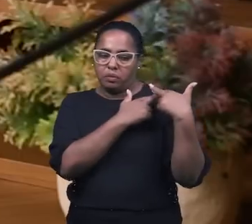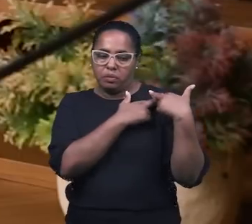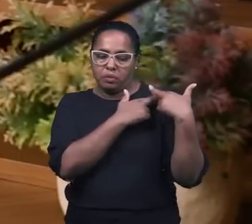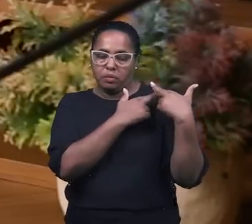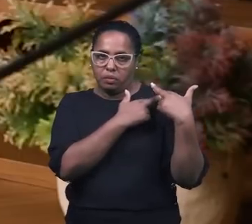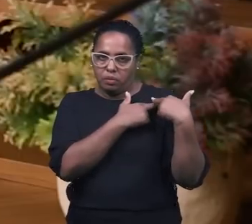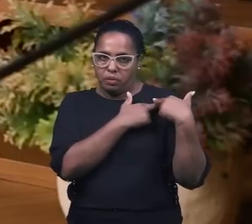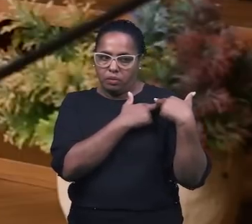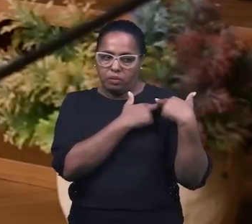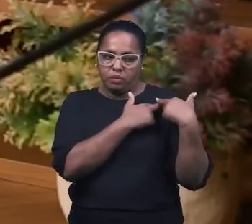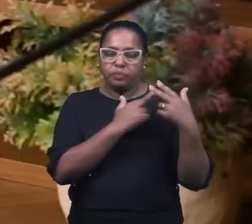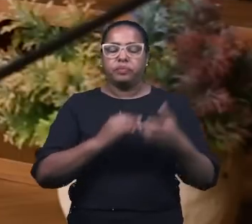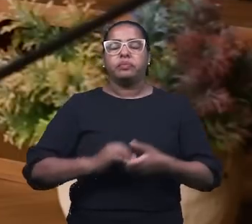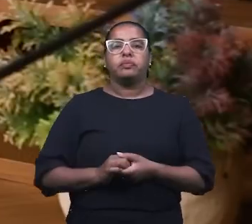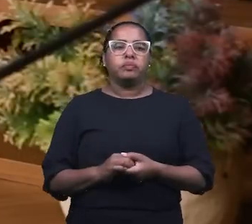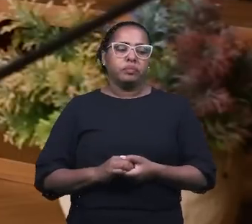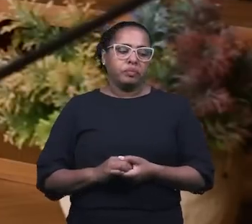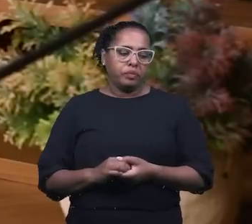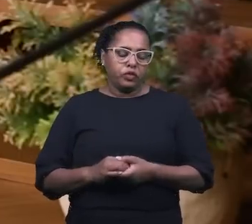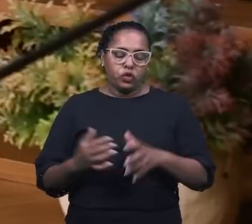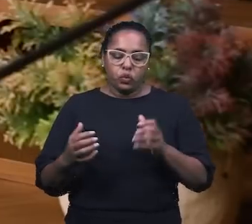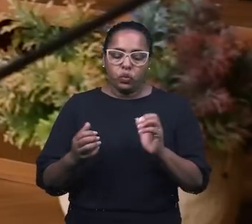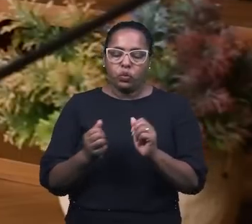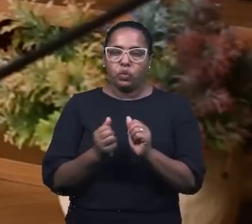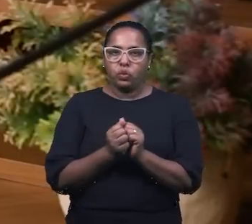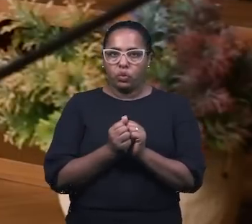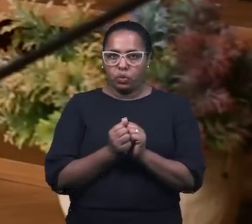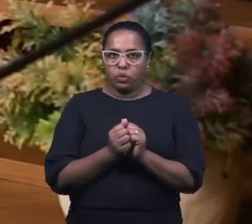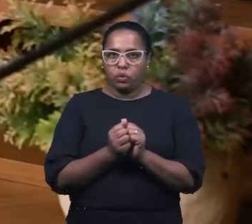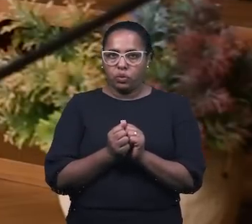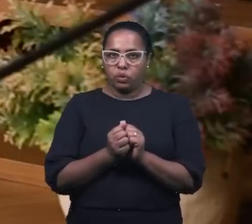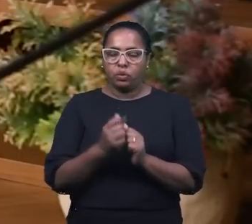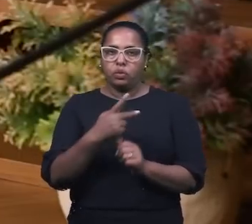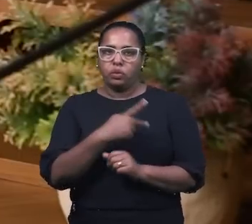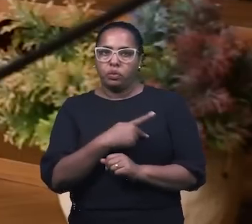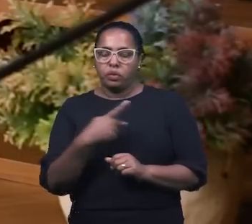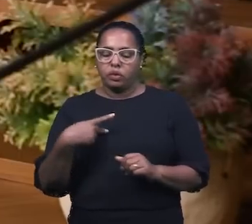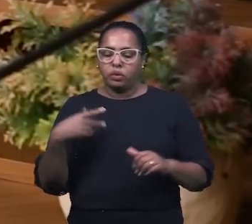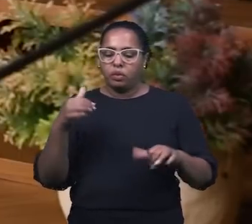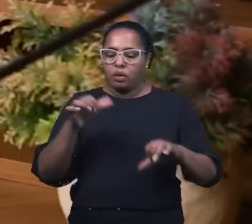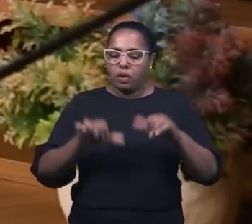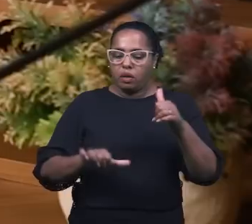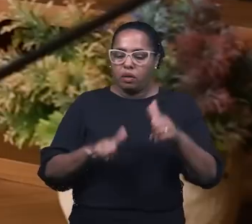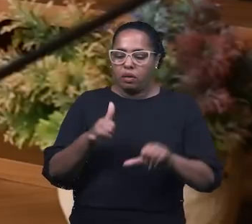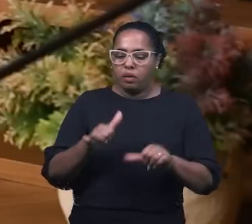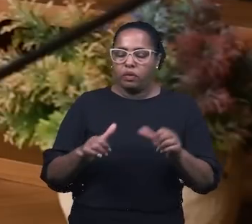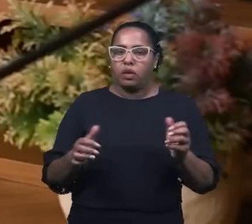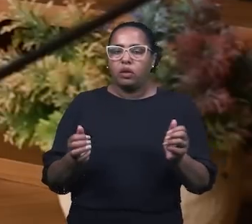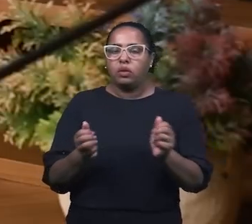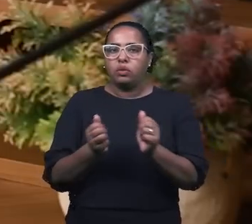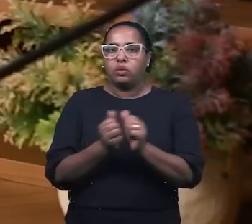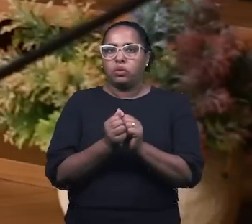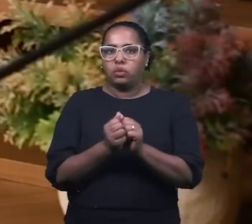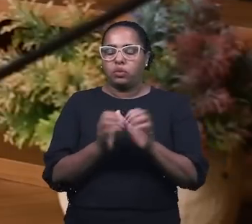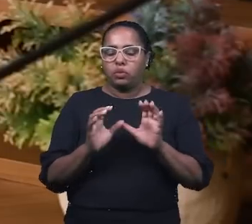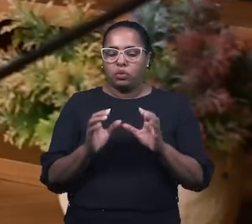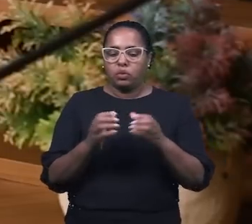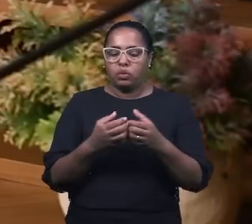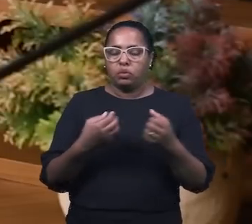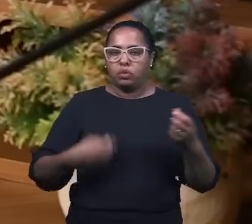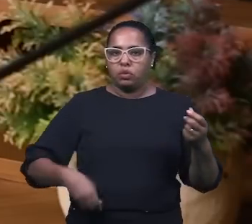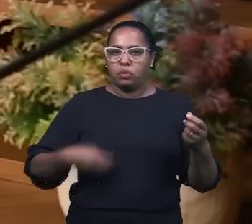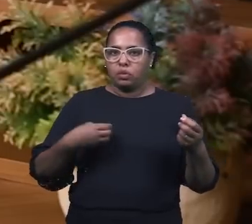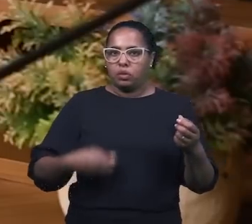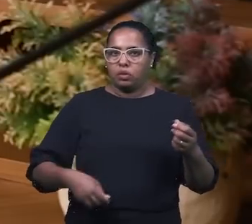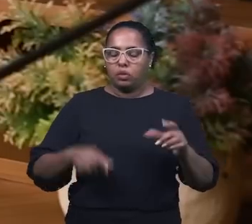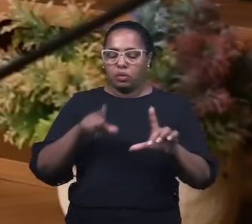da igreja, e juntos ali o pastor vai avaliar, junto com o instrumentista da igreja,